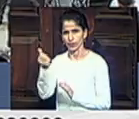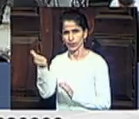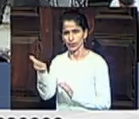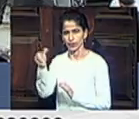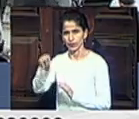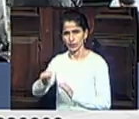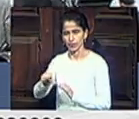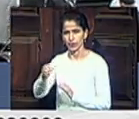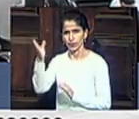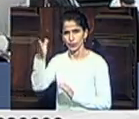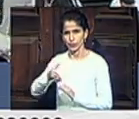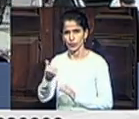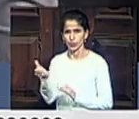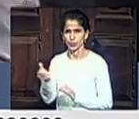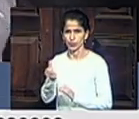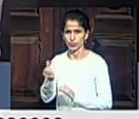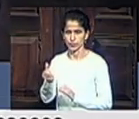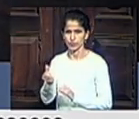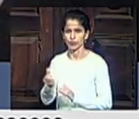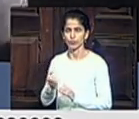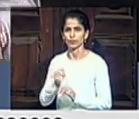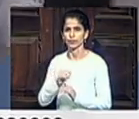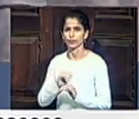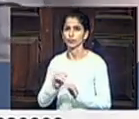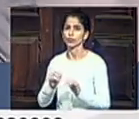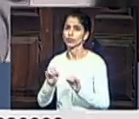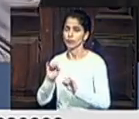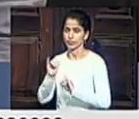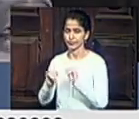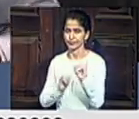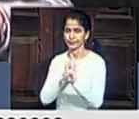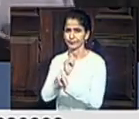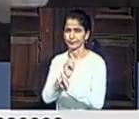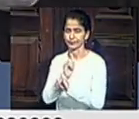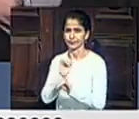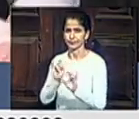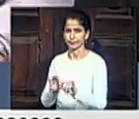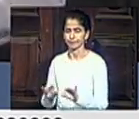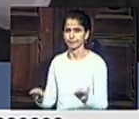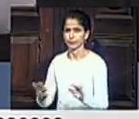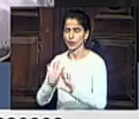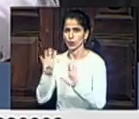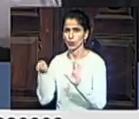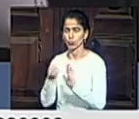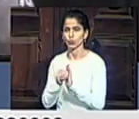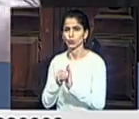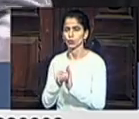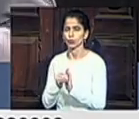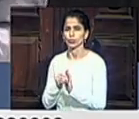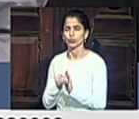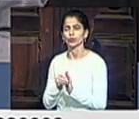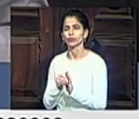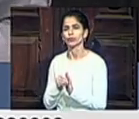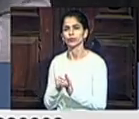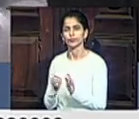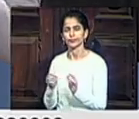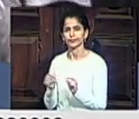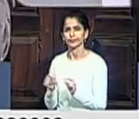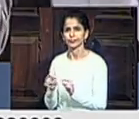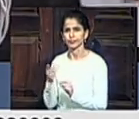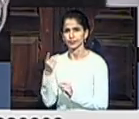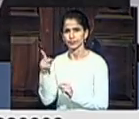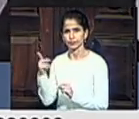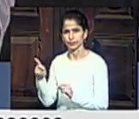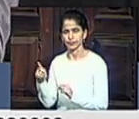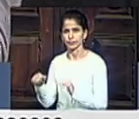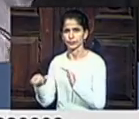11.419 de 2006, quando informatizou tudo aquilo que diz respeito não só